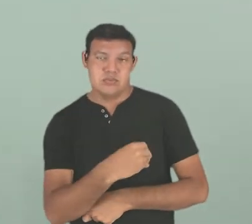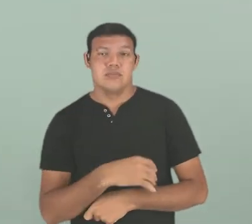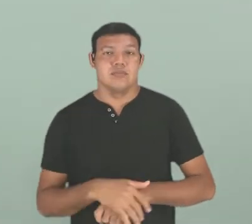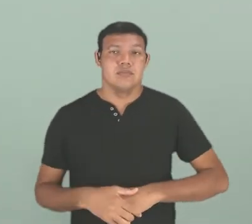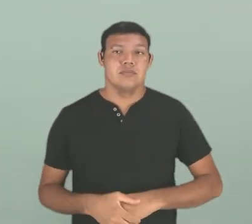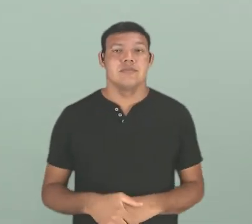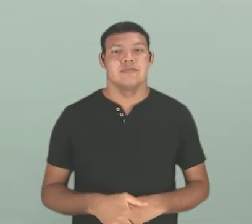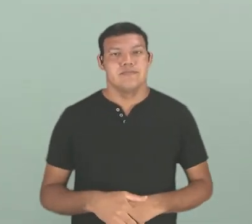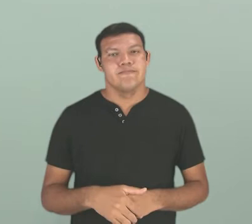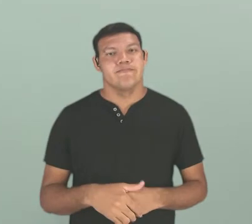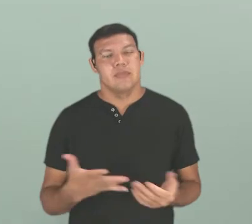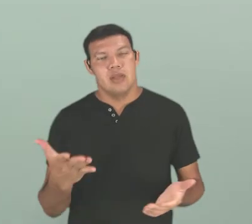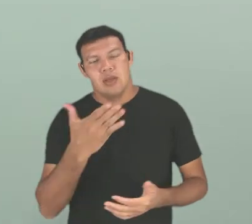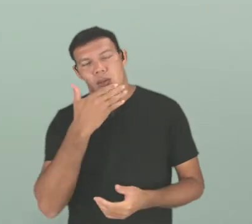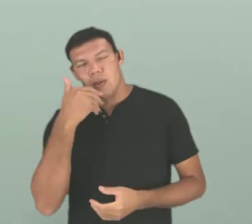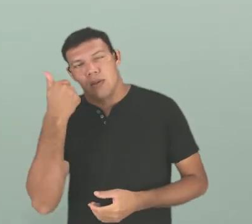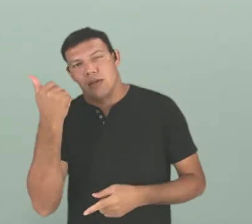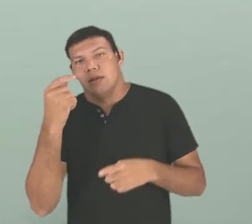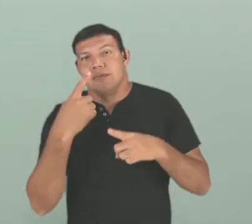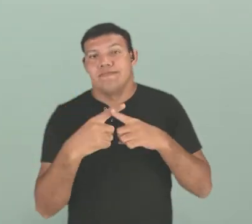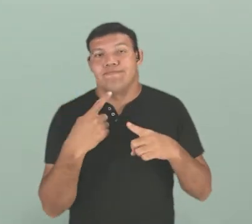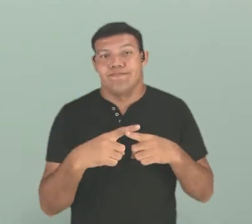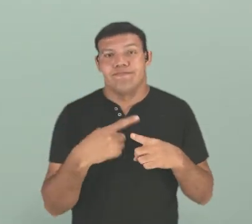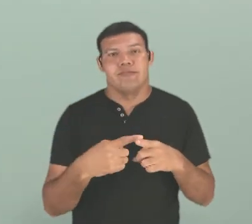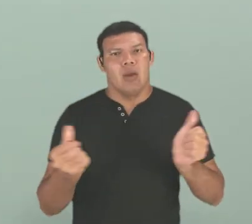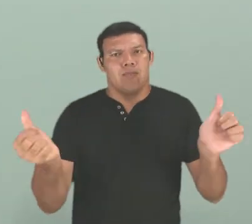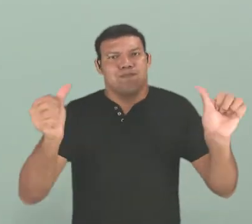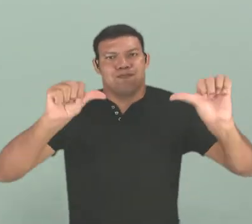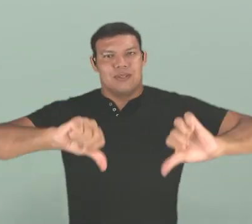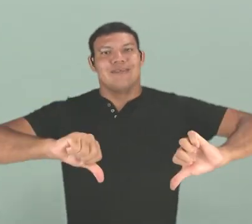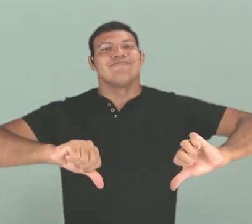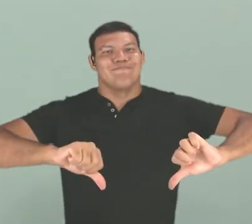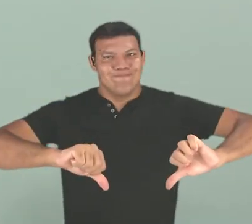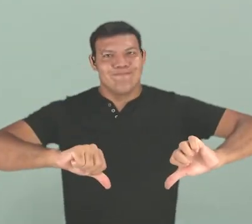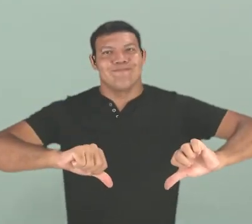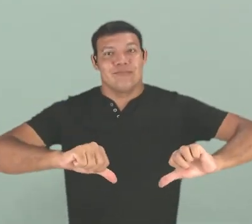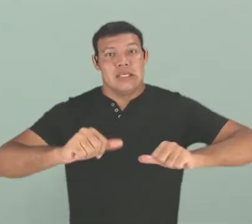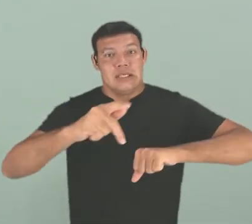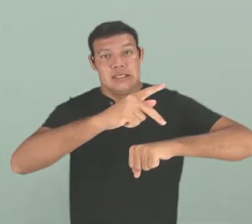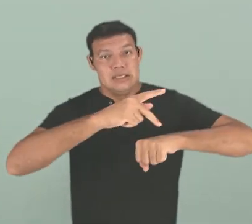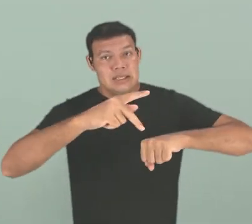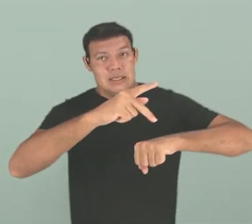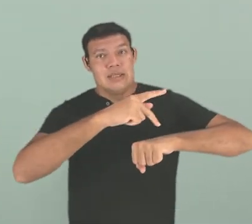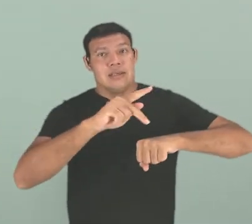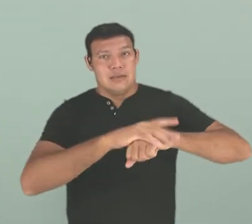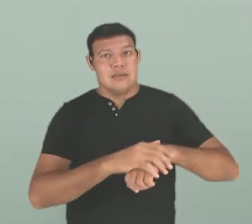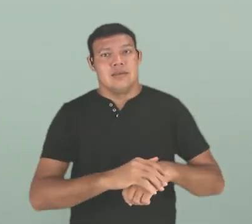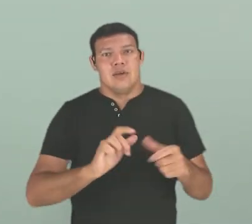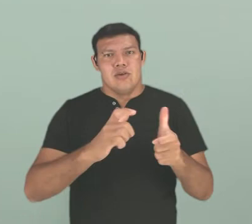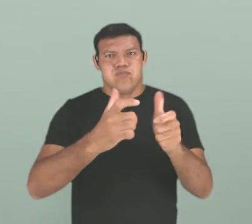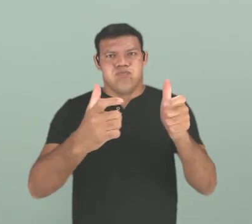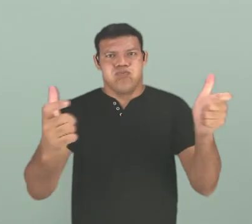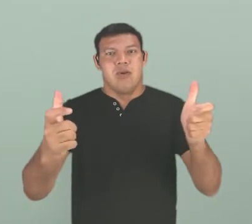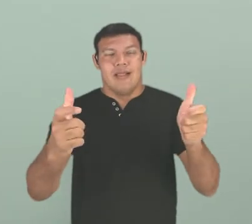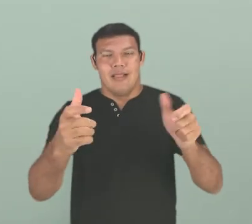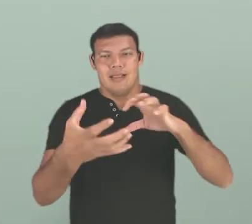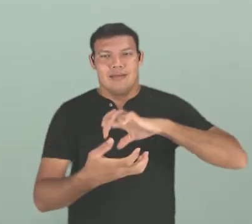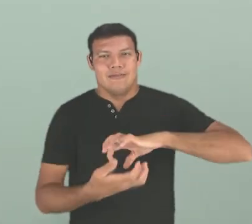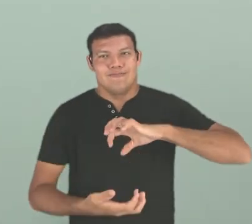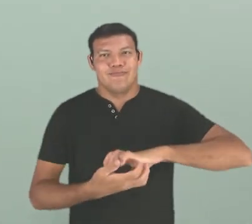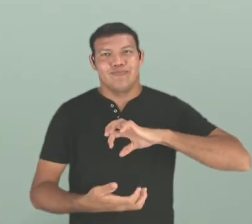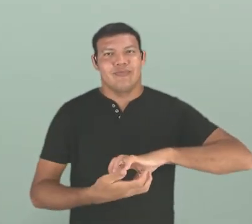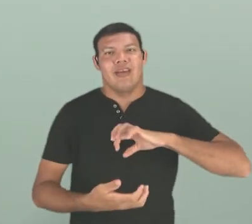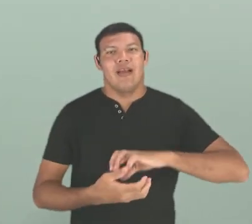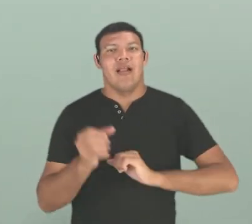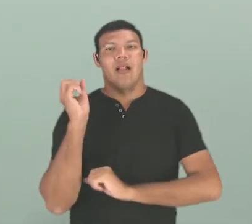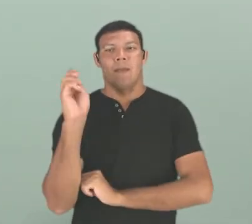fosse melhorando essa situação, porque eles estavam em crise pela questão do país ter elevado o número de idosos e todos se aposentando